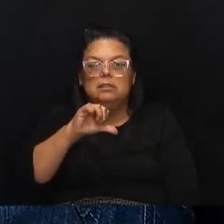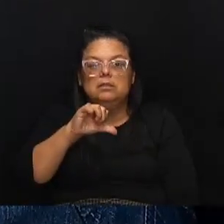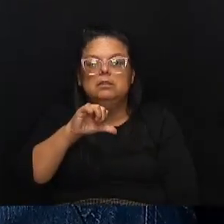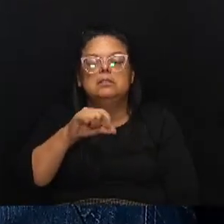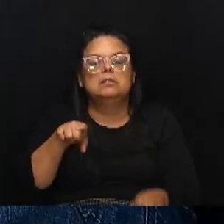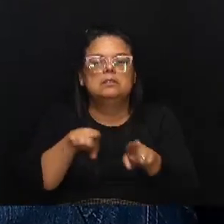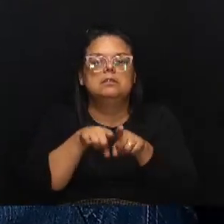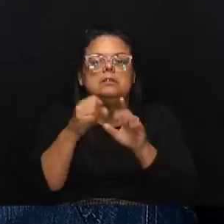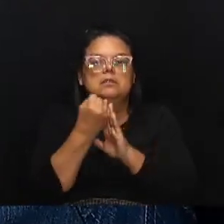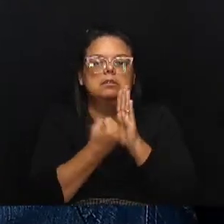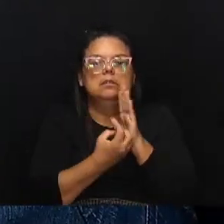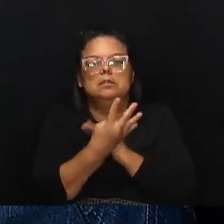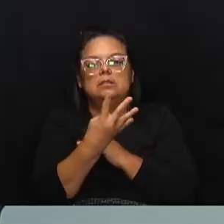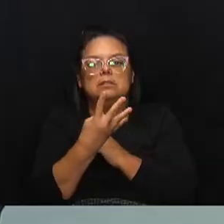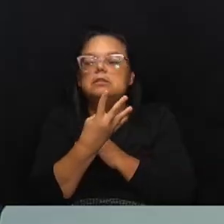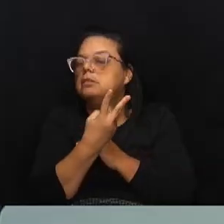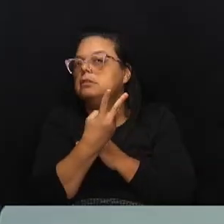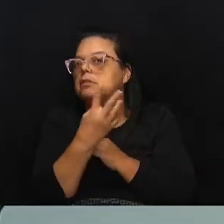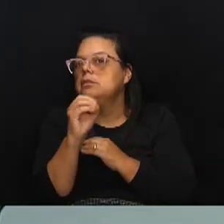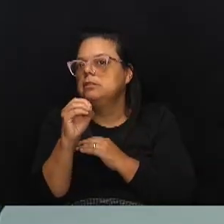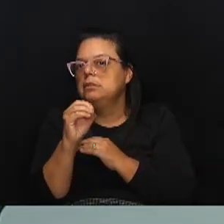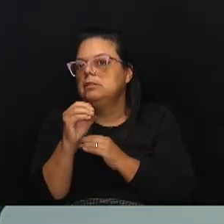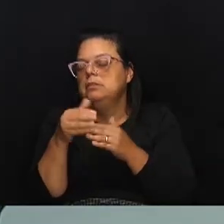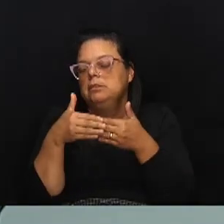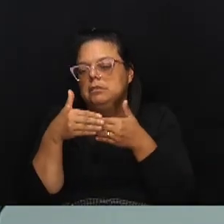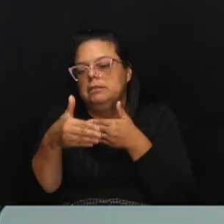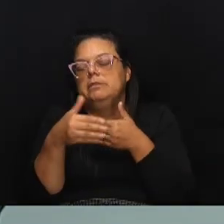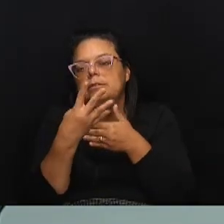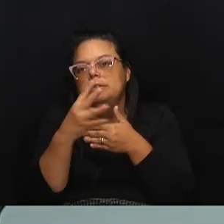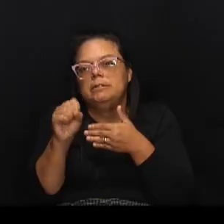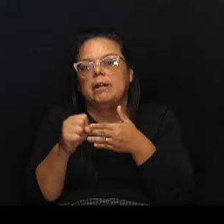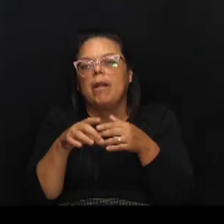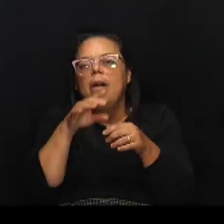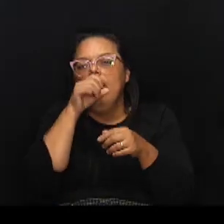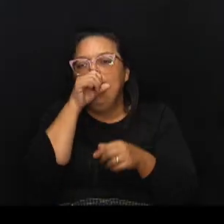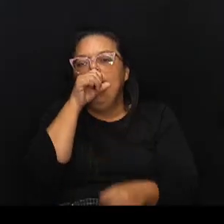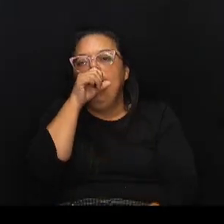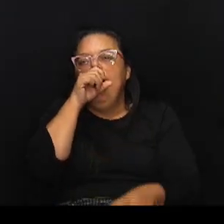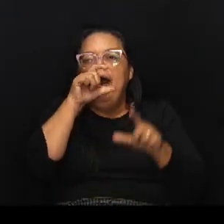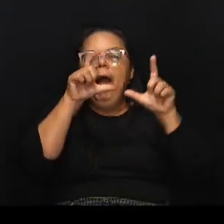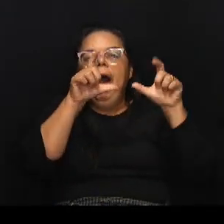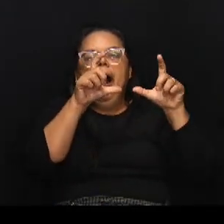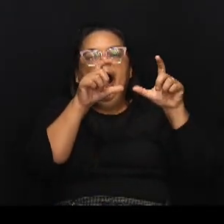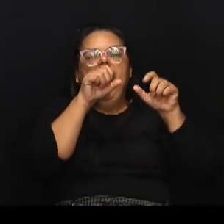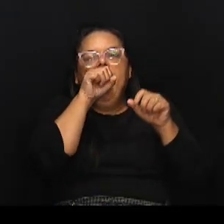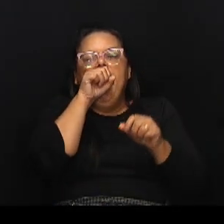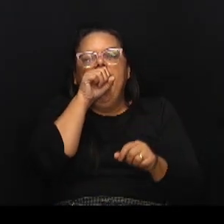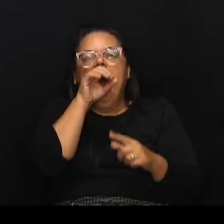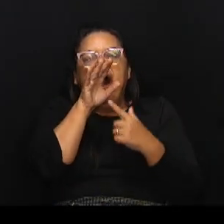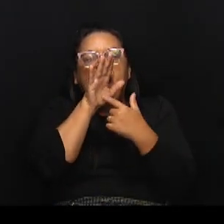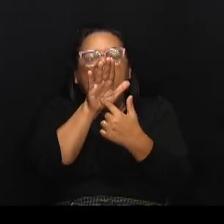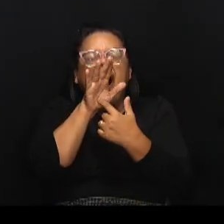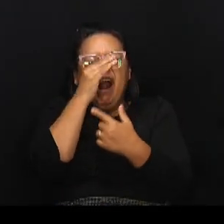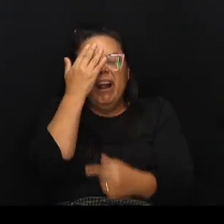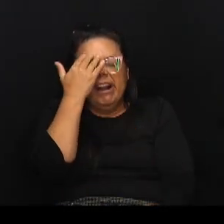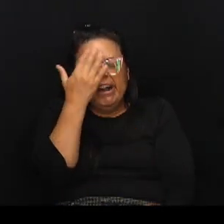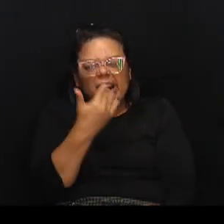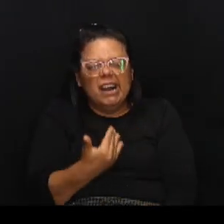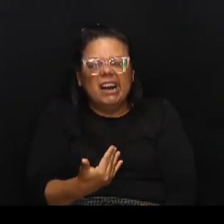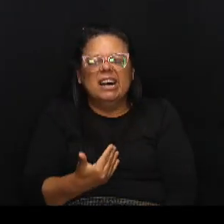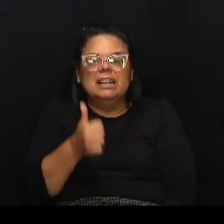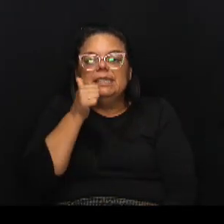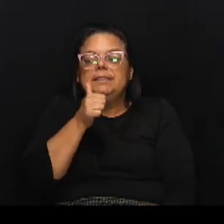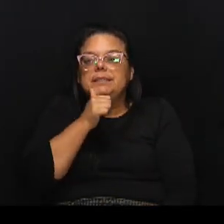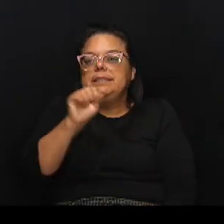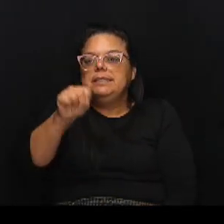XX, a partir de 48. Então, a Galeria de Vereadoras, ela é uma forma de homenagear e mostrar que, sim, as mulheres agora